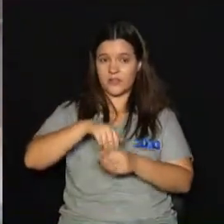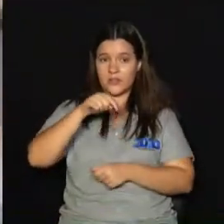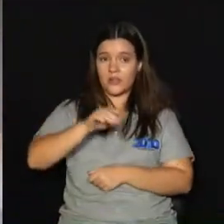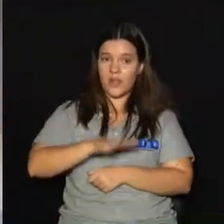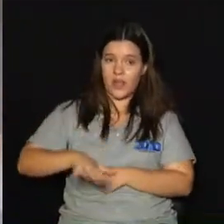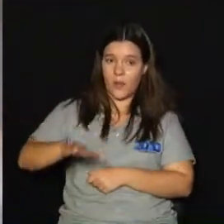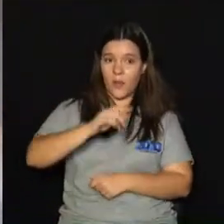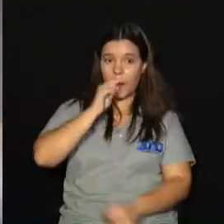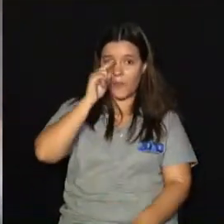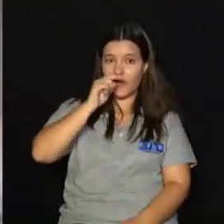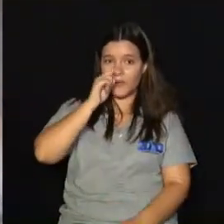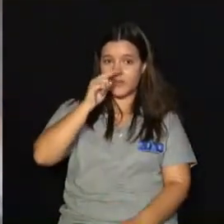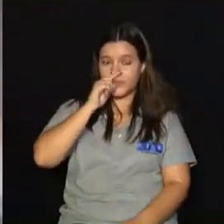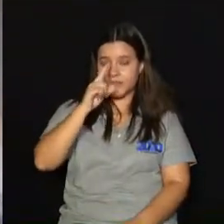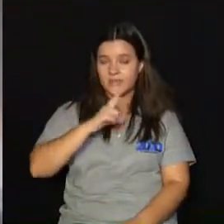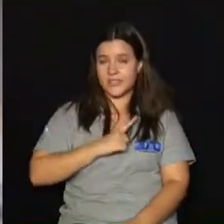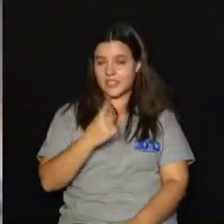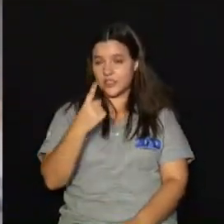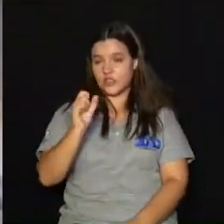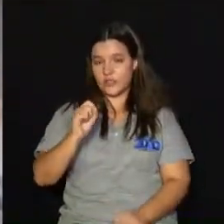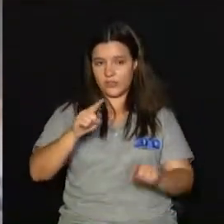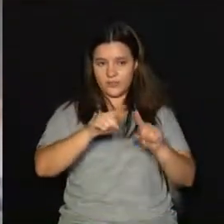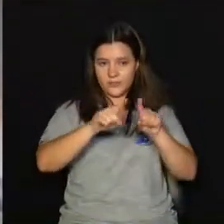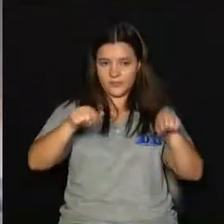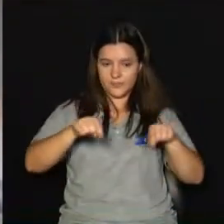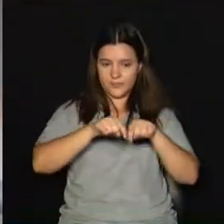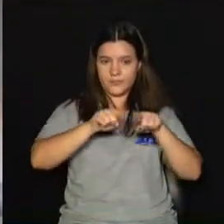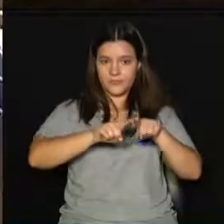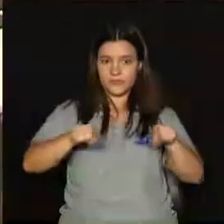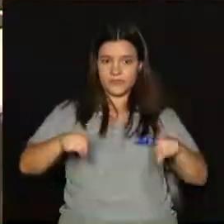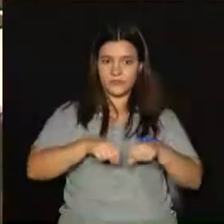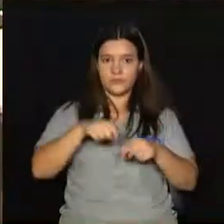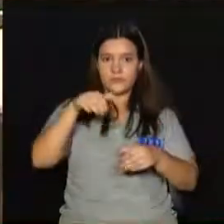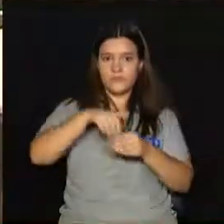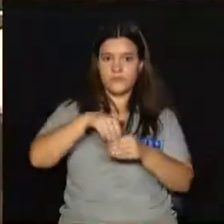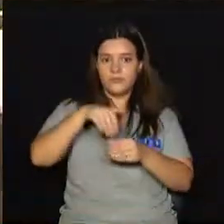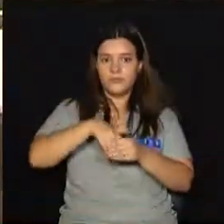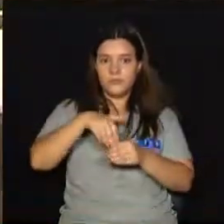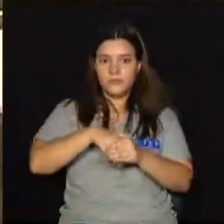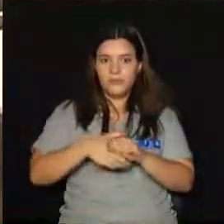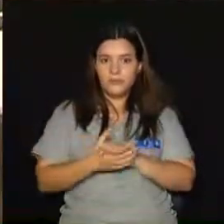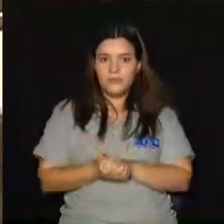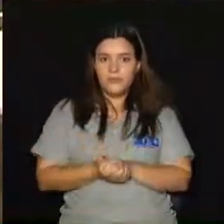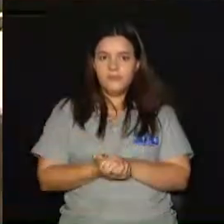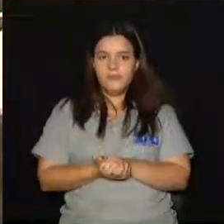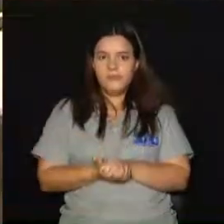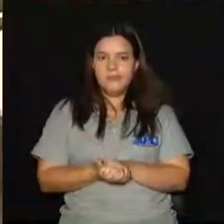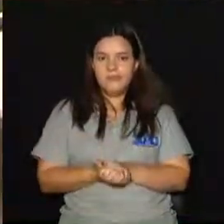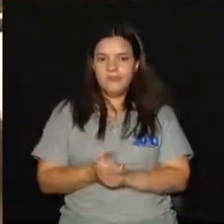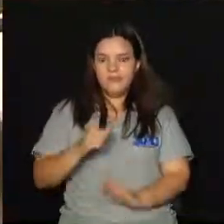do Ouro Verde. São 18 sessões eleitorais com